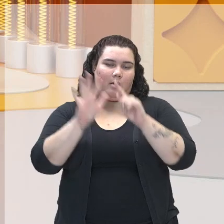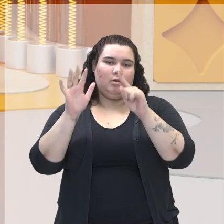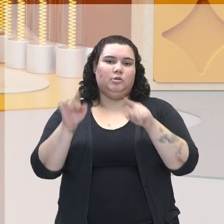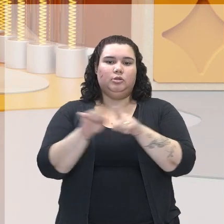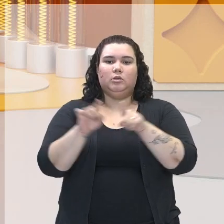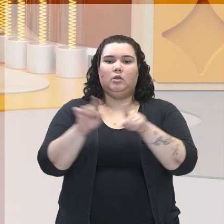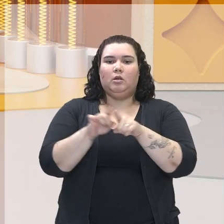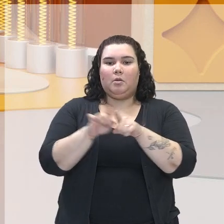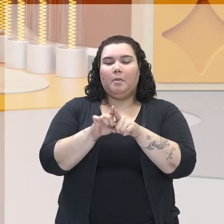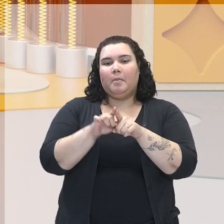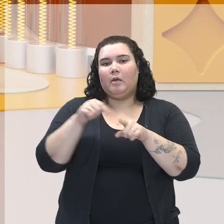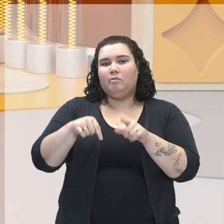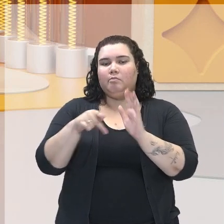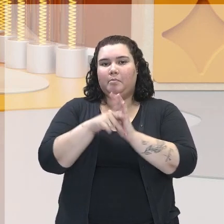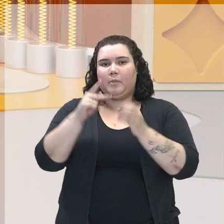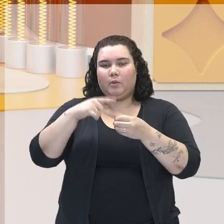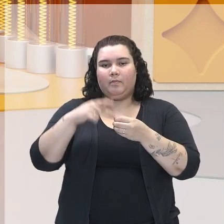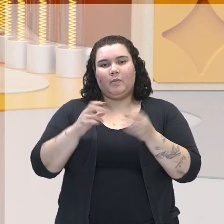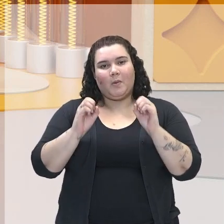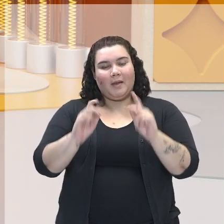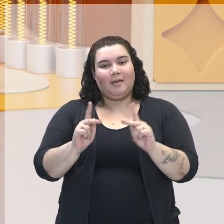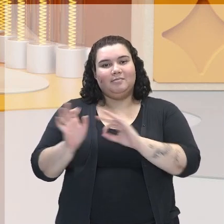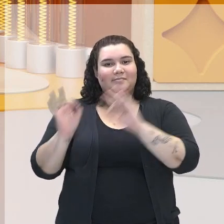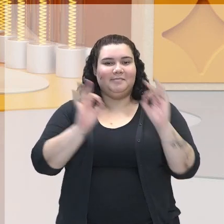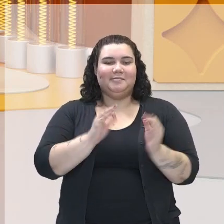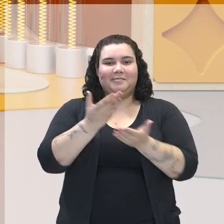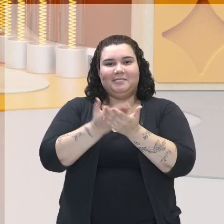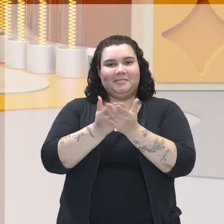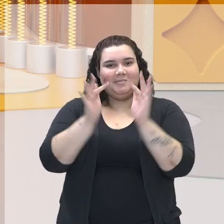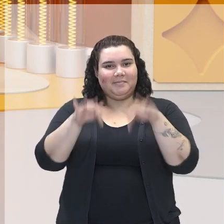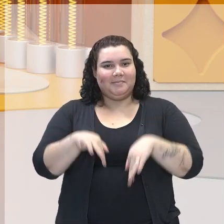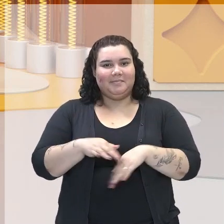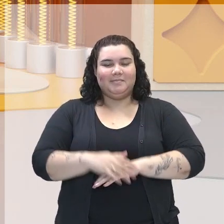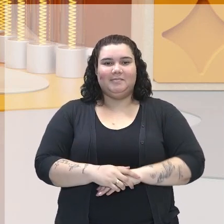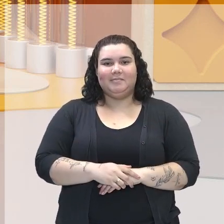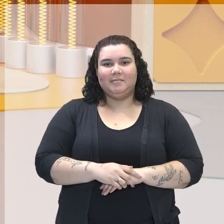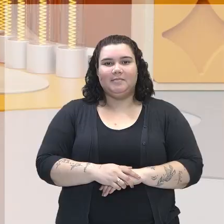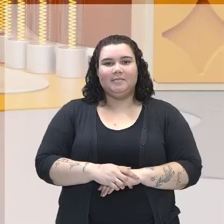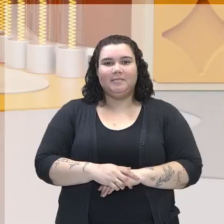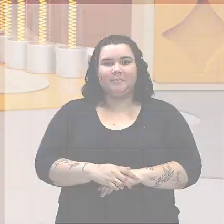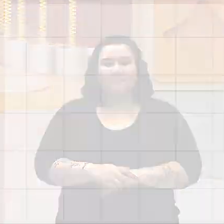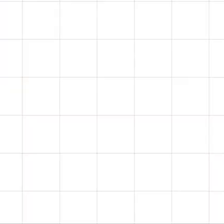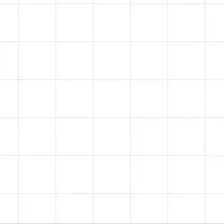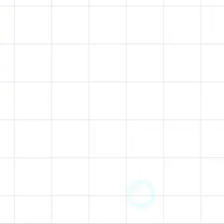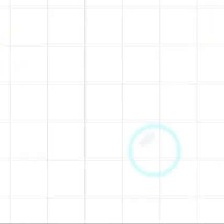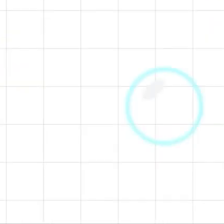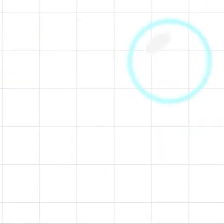petróleo, para esse continente. Bem, com isso a gente chega ao fim de mais uma aula.